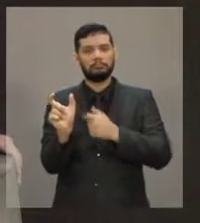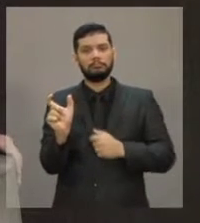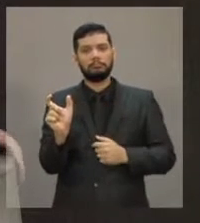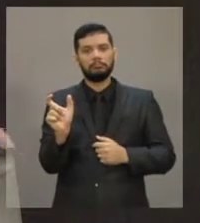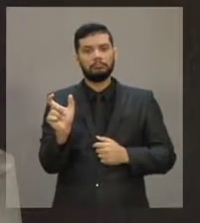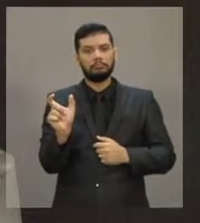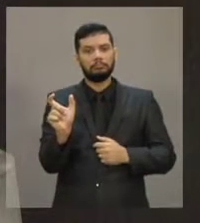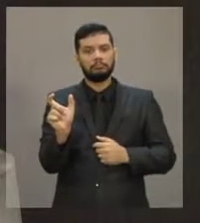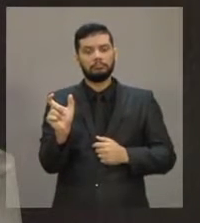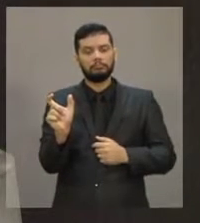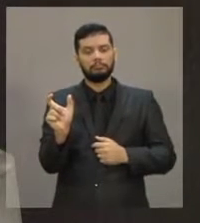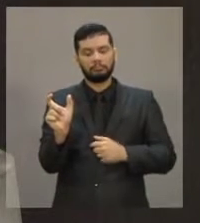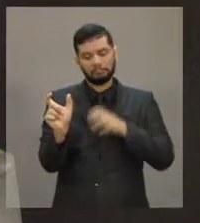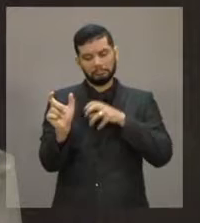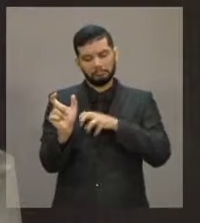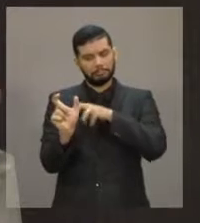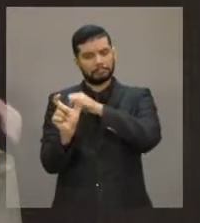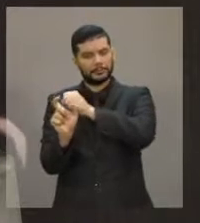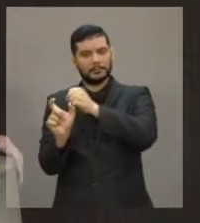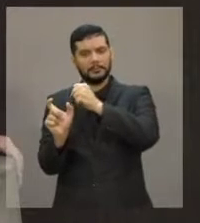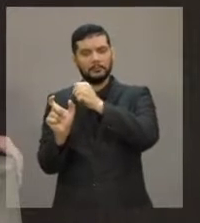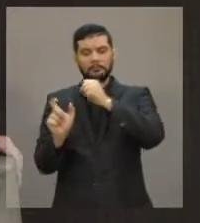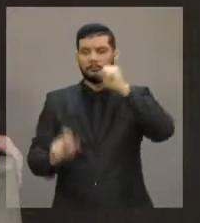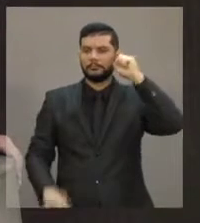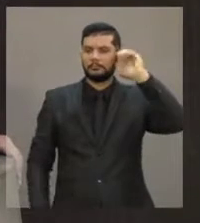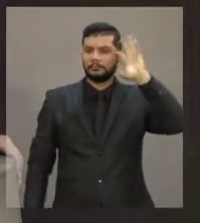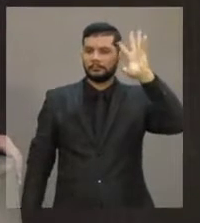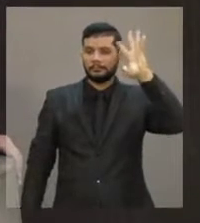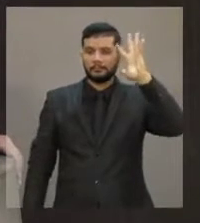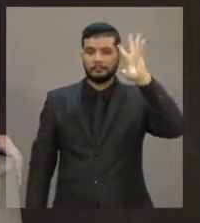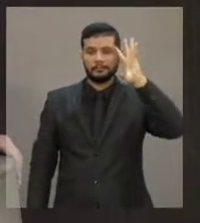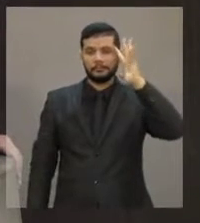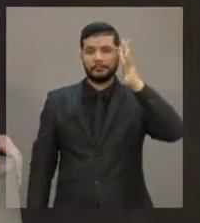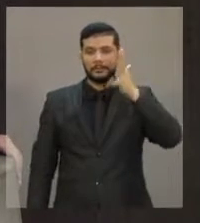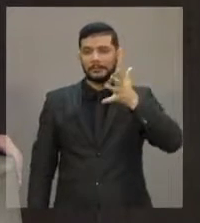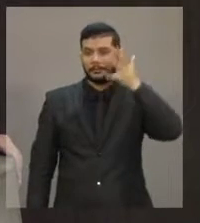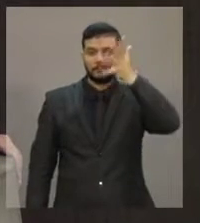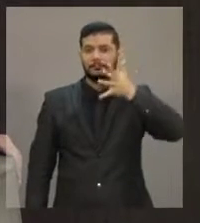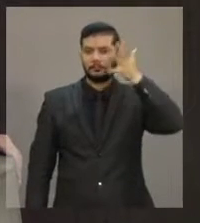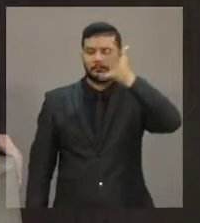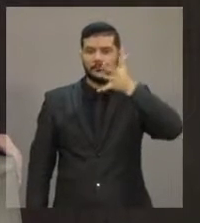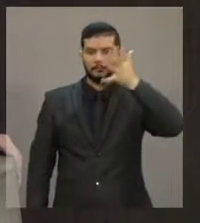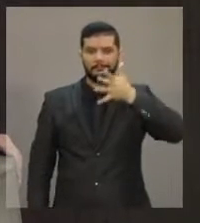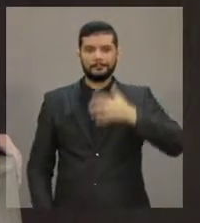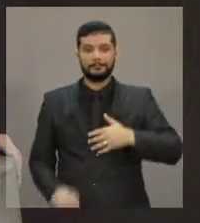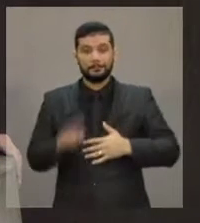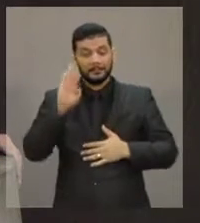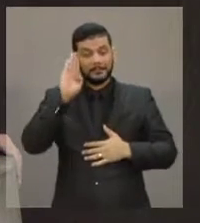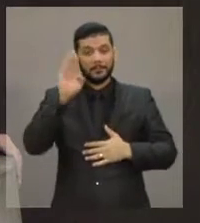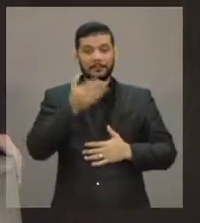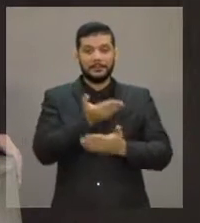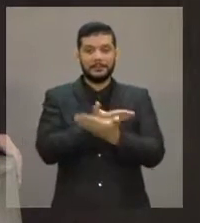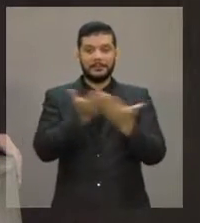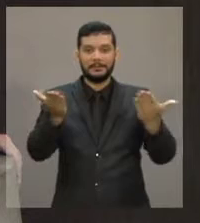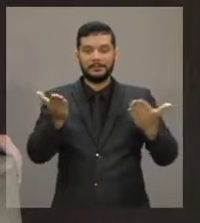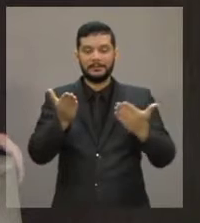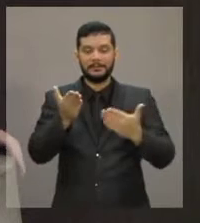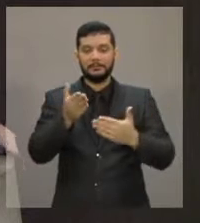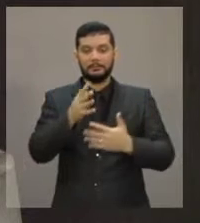meu raciocínio, sobretudo para você que está nos ouvindo agora na rádio e nos assistindo pela TV.